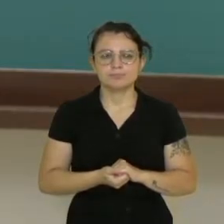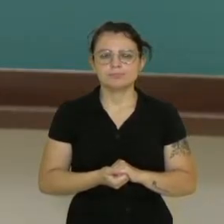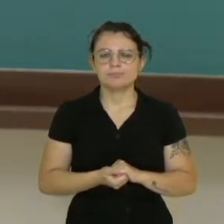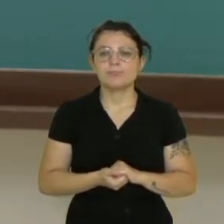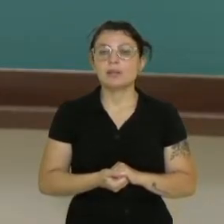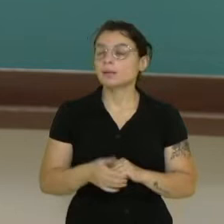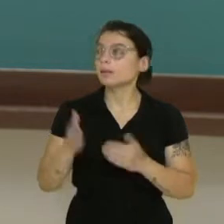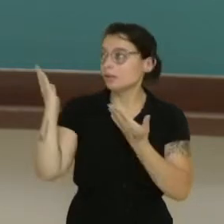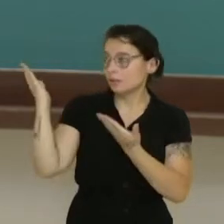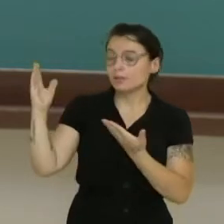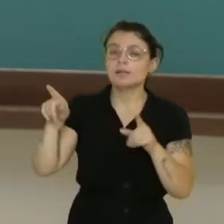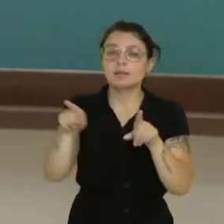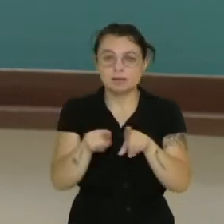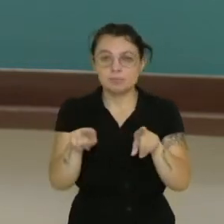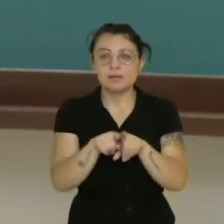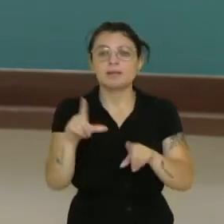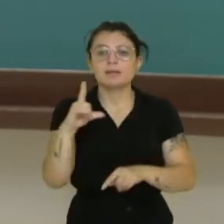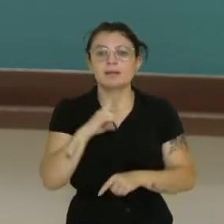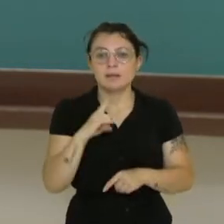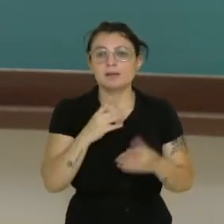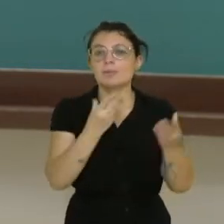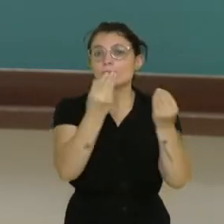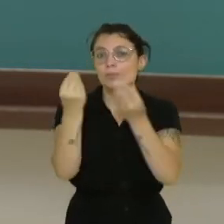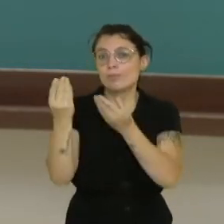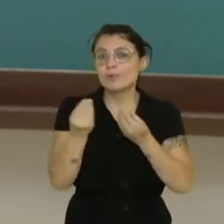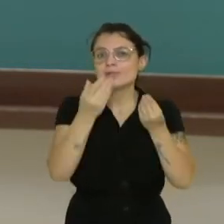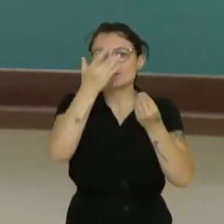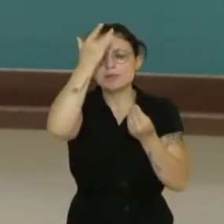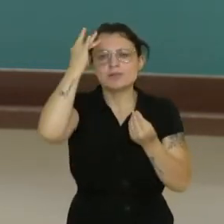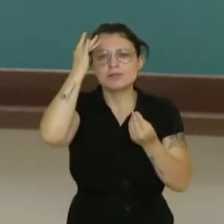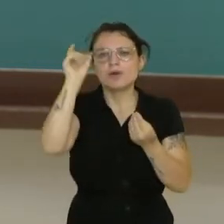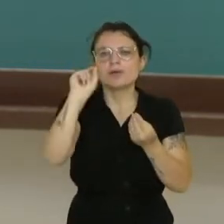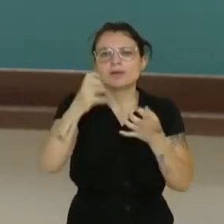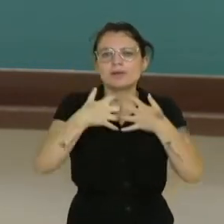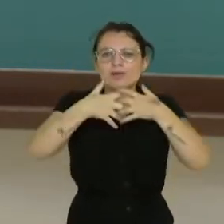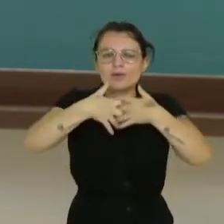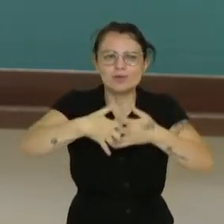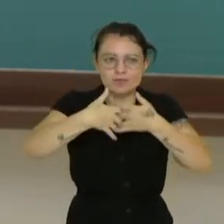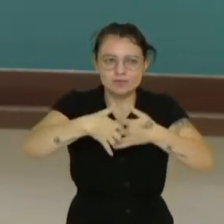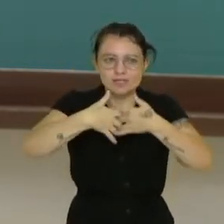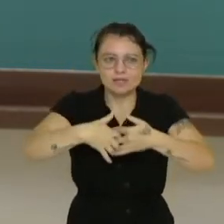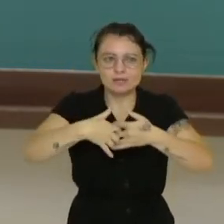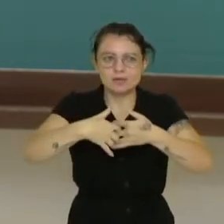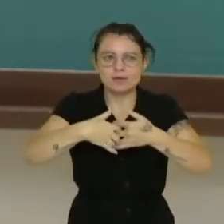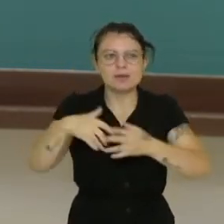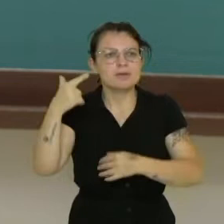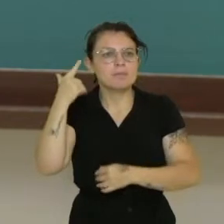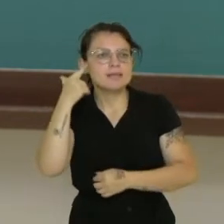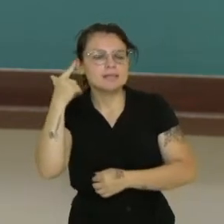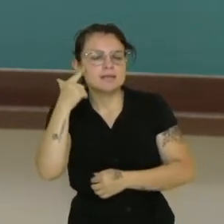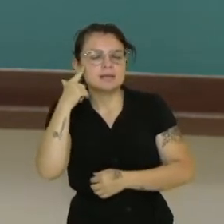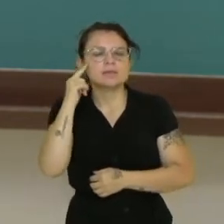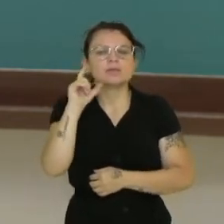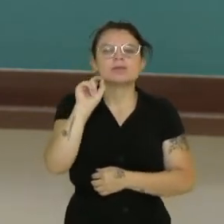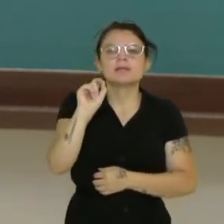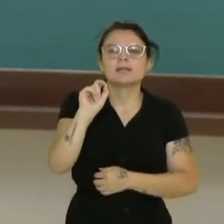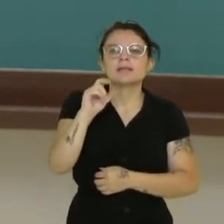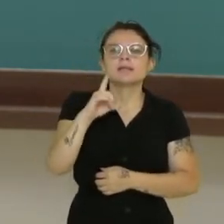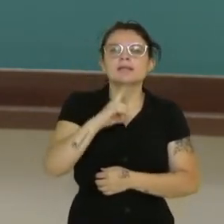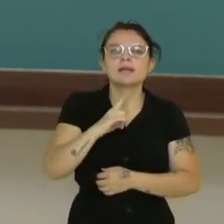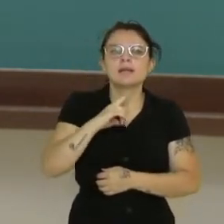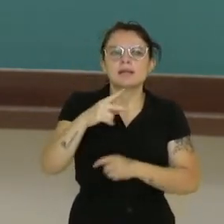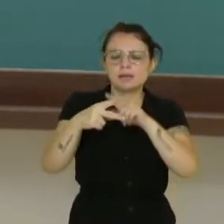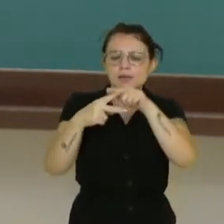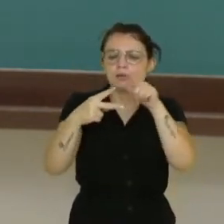Aqui também muita gente faz uma confusão, achando que 2 países da América Central